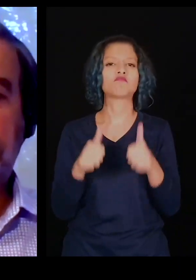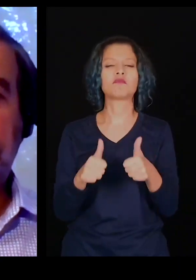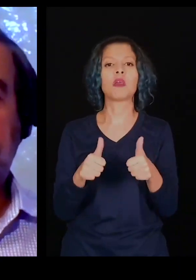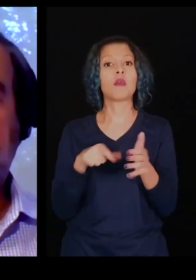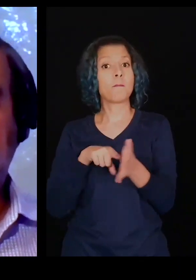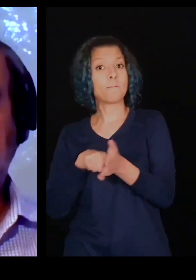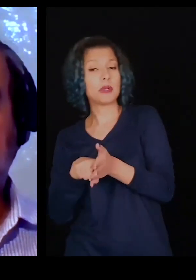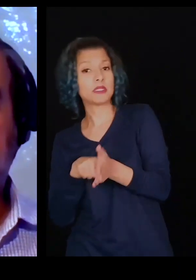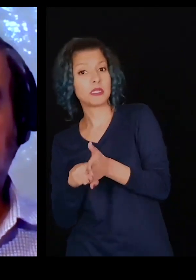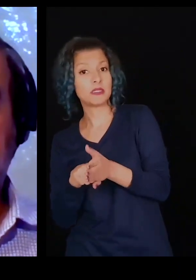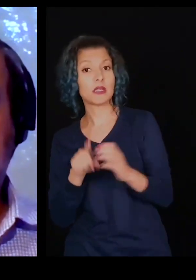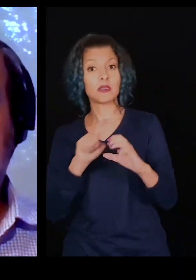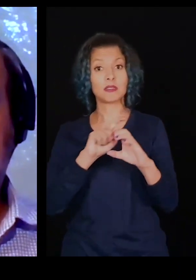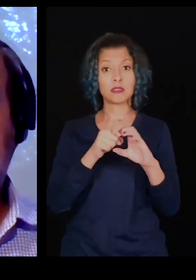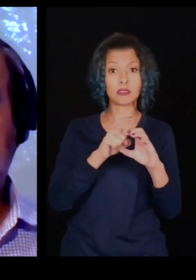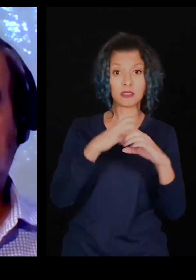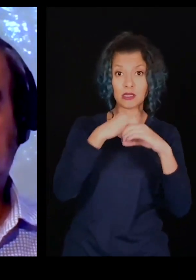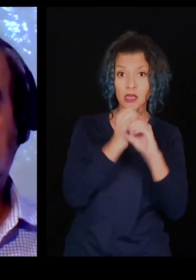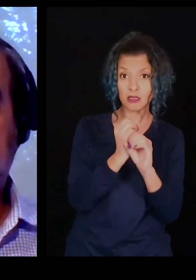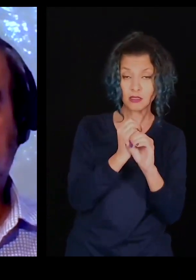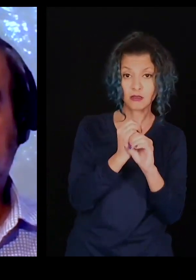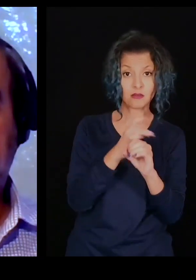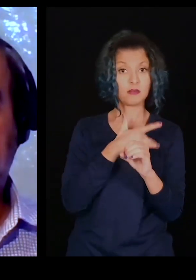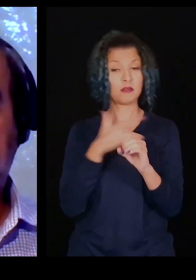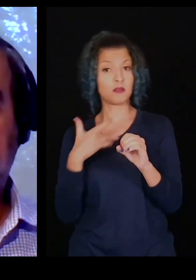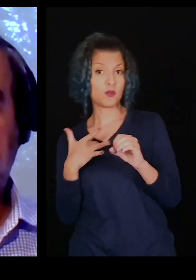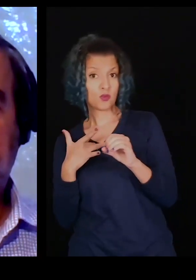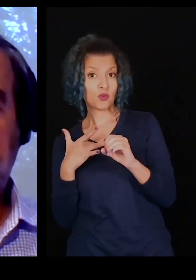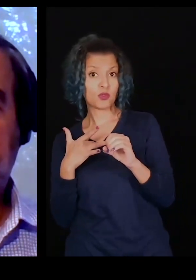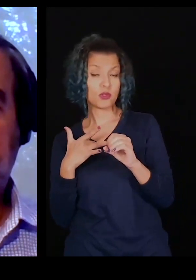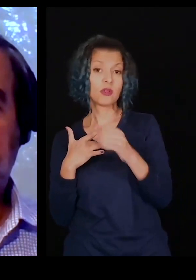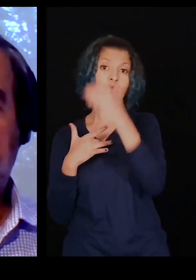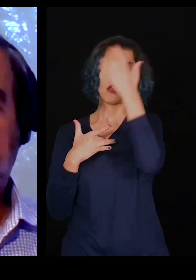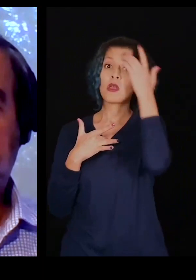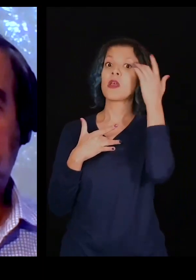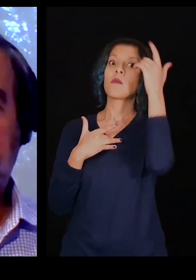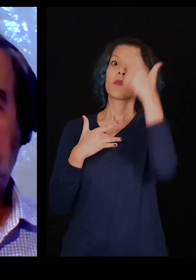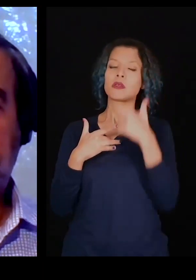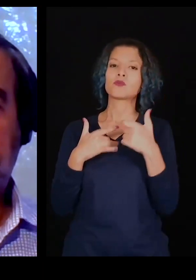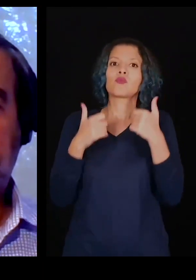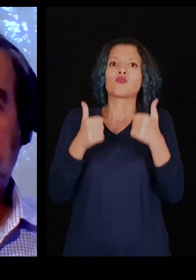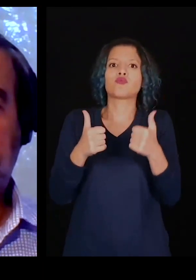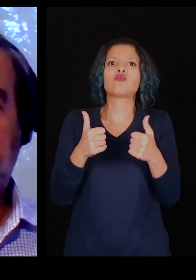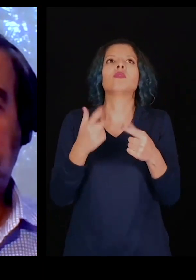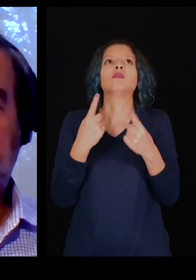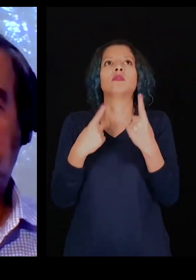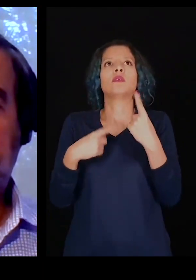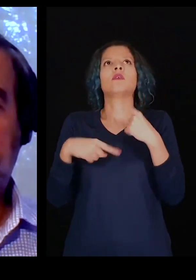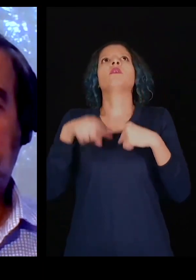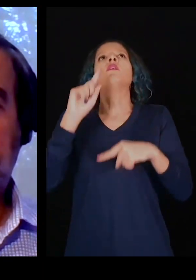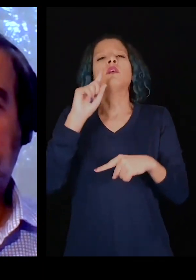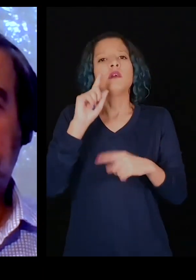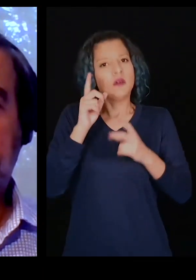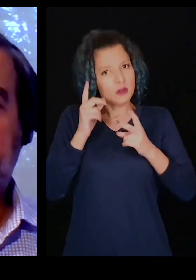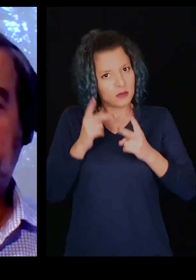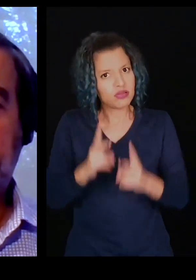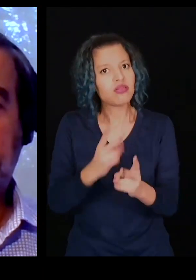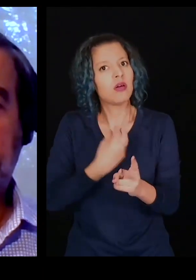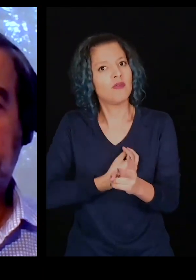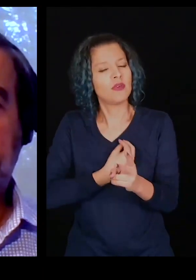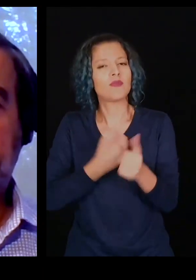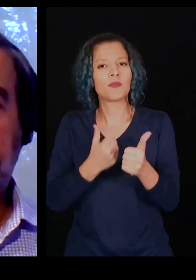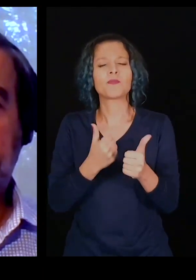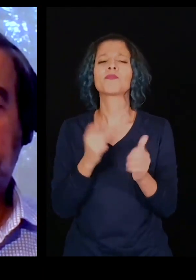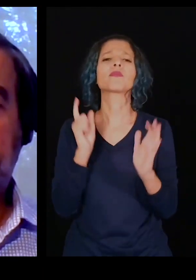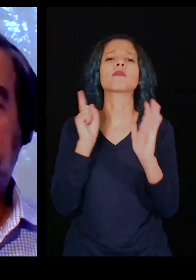superaram a maior pandemia do século. O que o Mário, o que o Hugo vão fazer no outro dia?